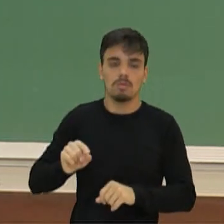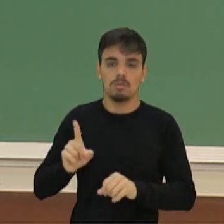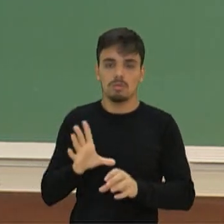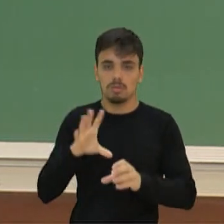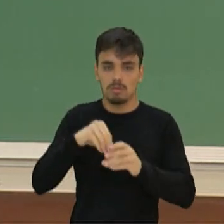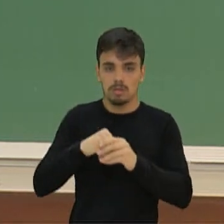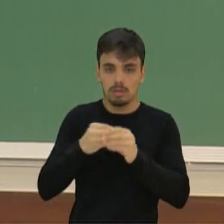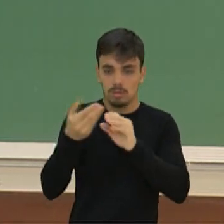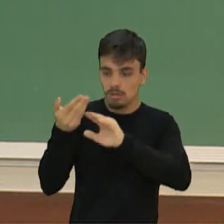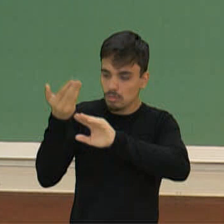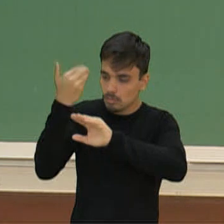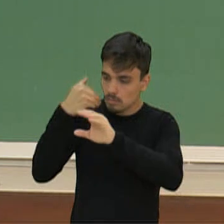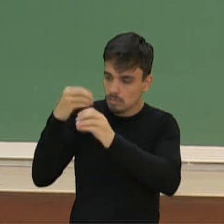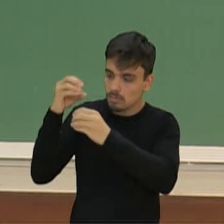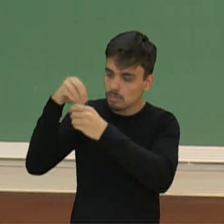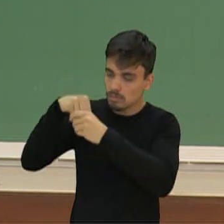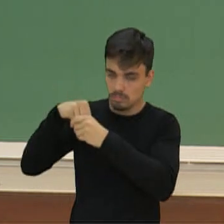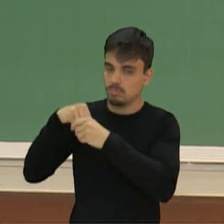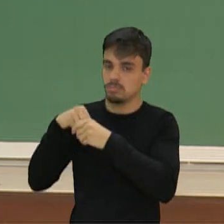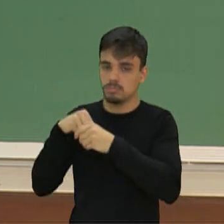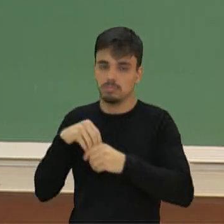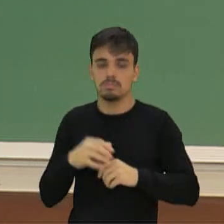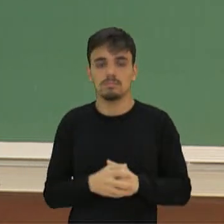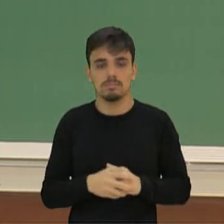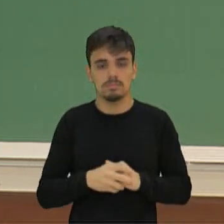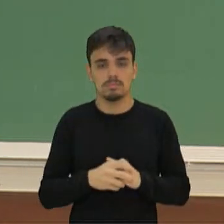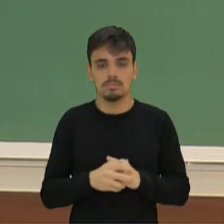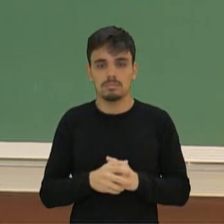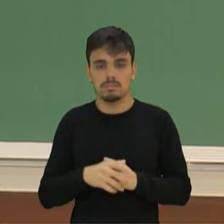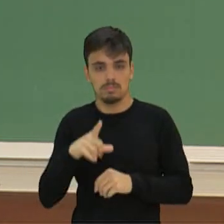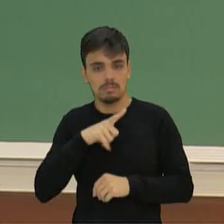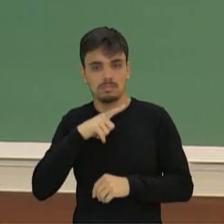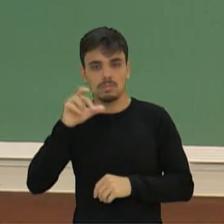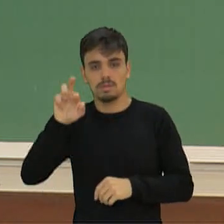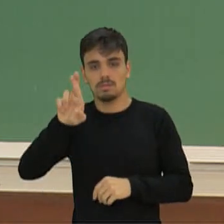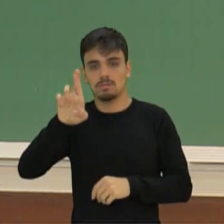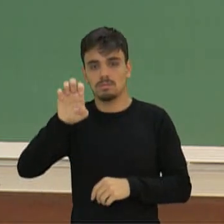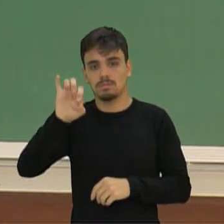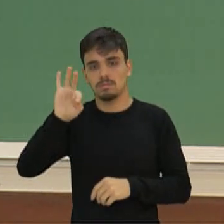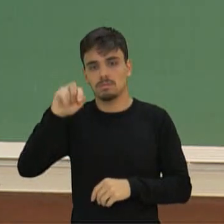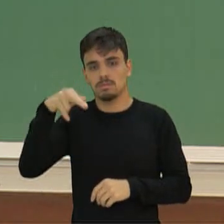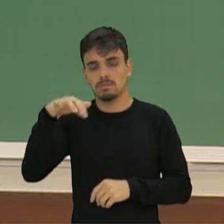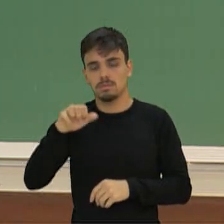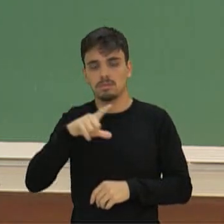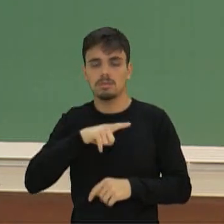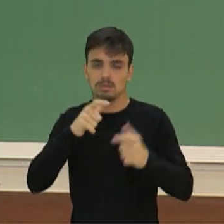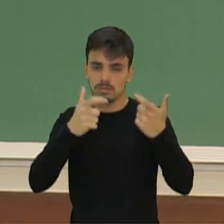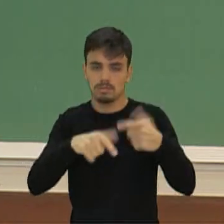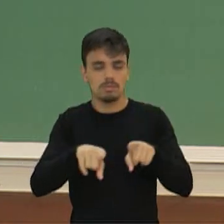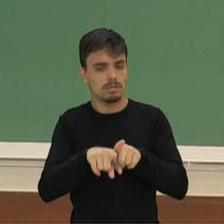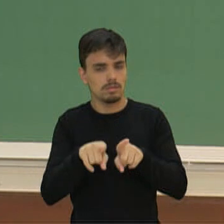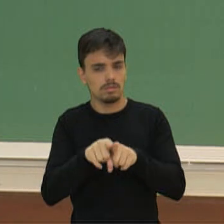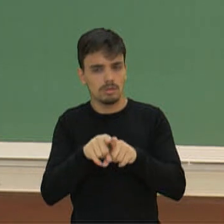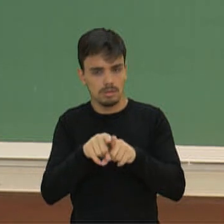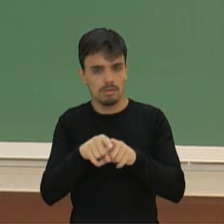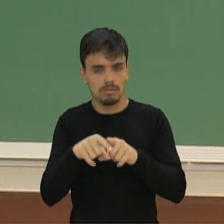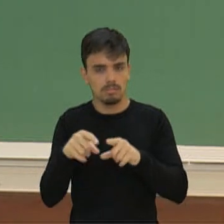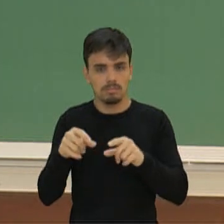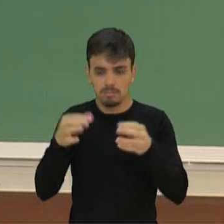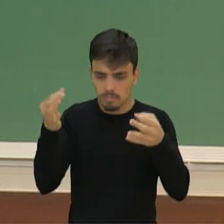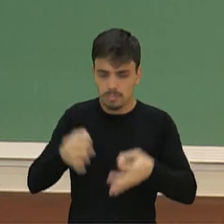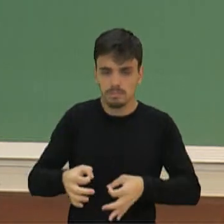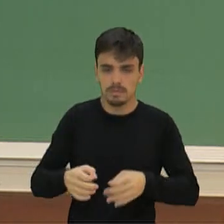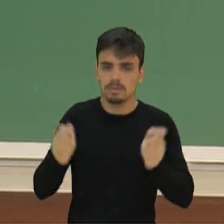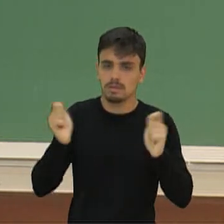do fundo do olho, onde temos a retina. Uma visão adequada, você tem um ponto focal perfeito, então você consegue estar vendo